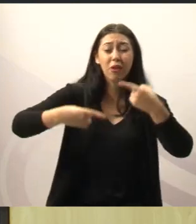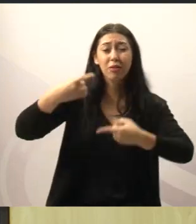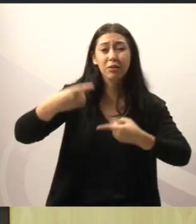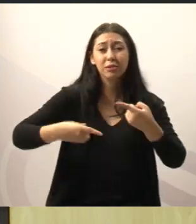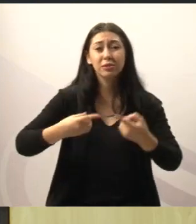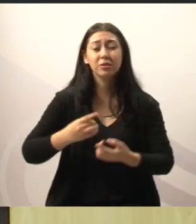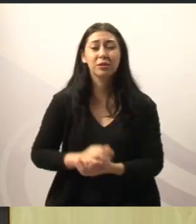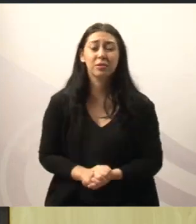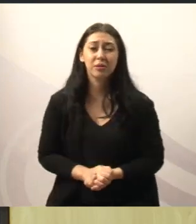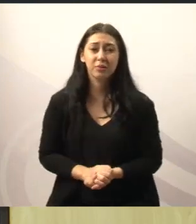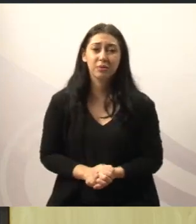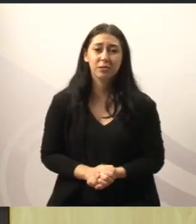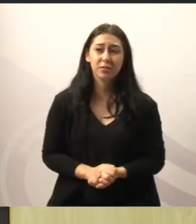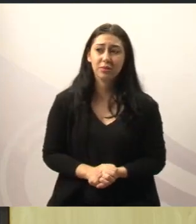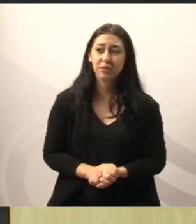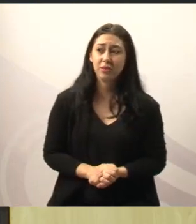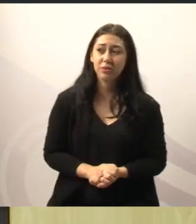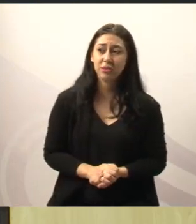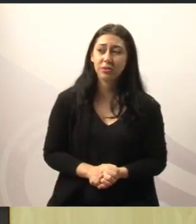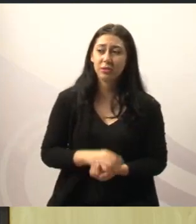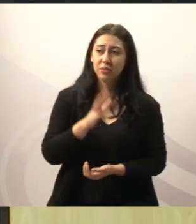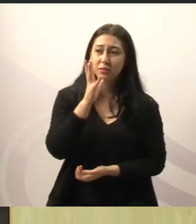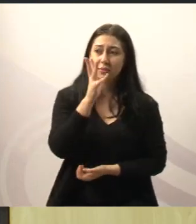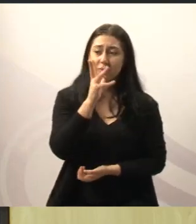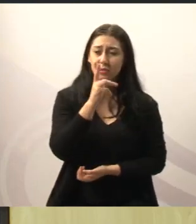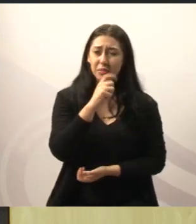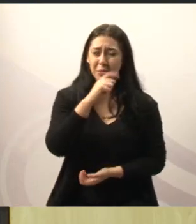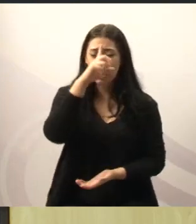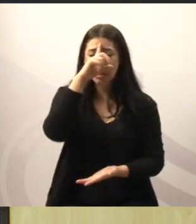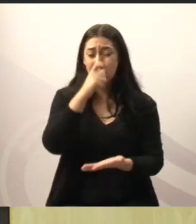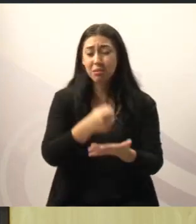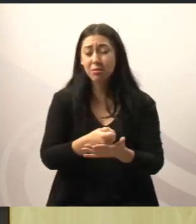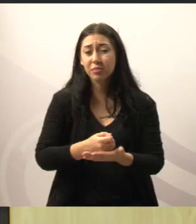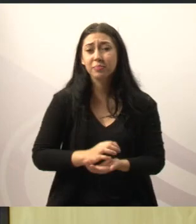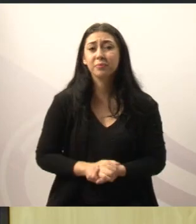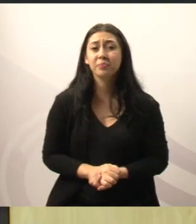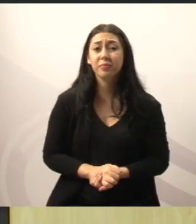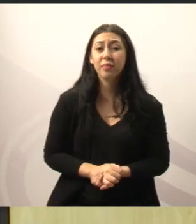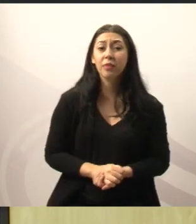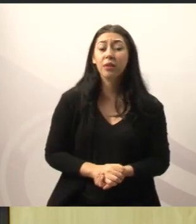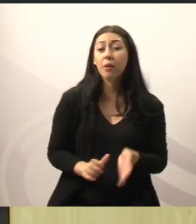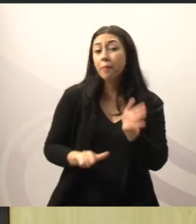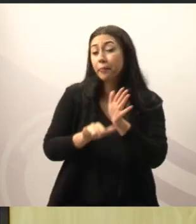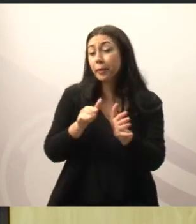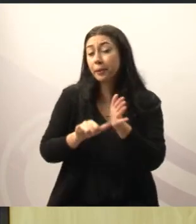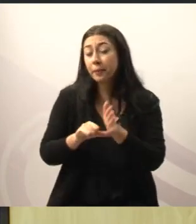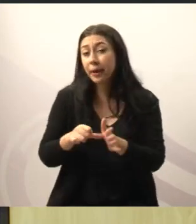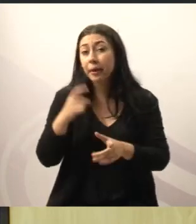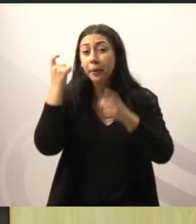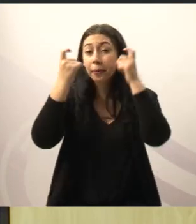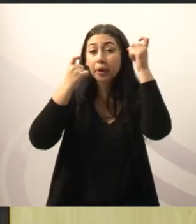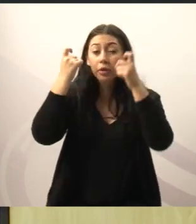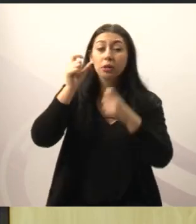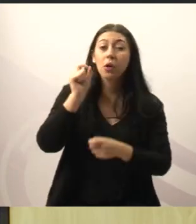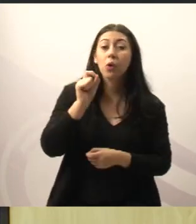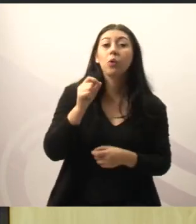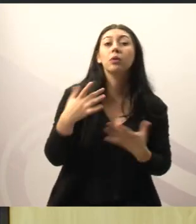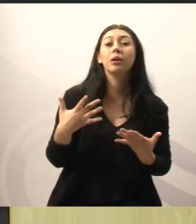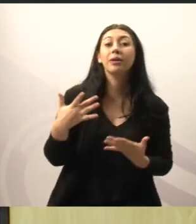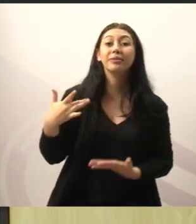das devolutivas das autoridades dos poderes. Considerando que a preocupação número 1 é a saúde, mas que há